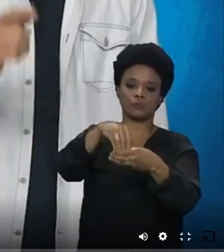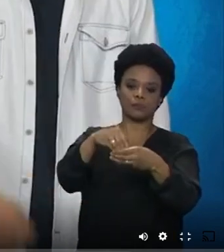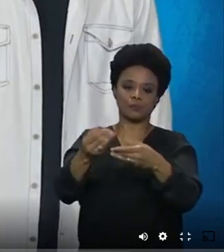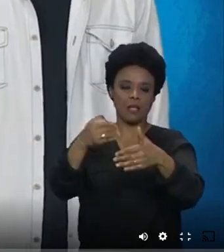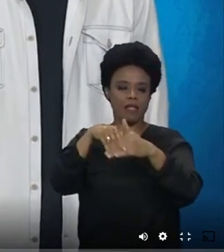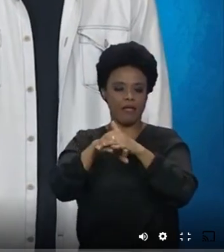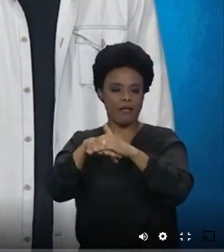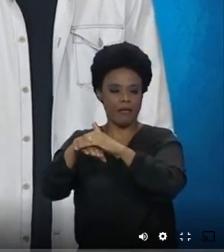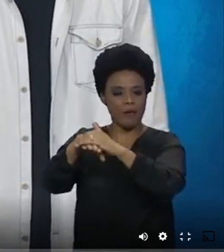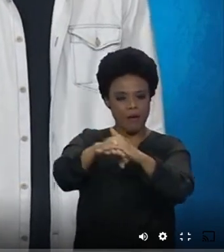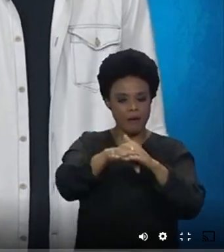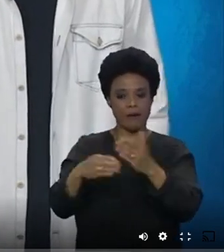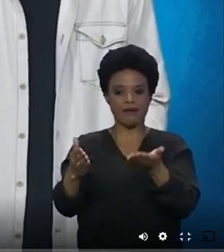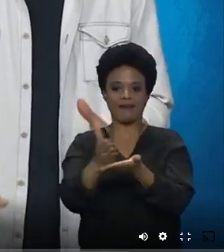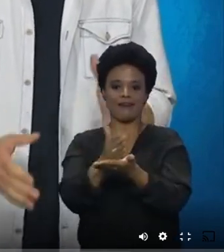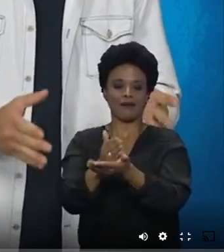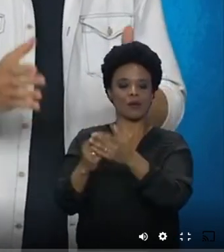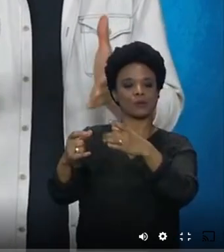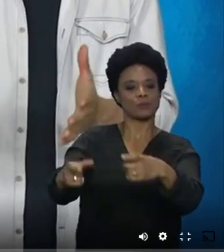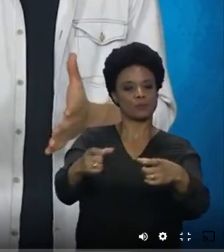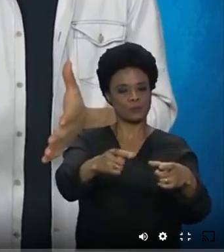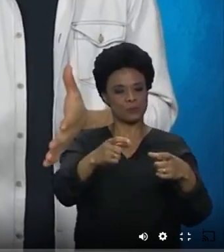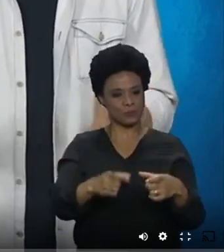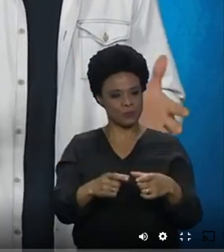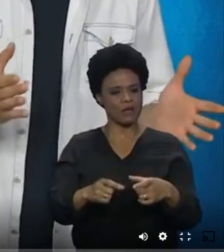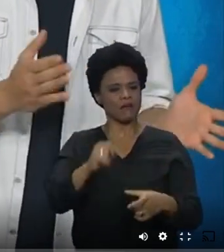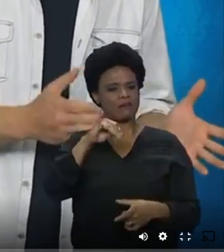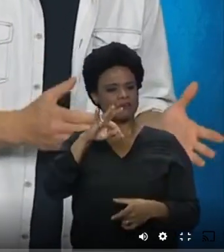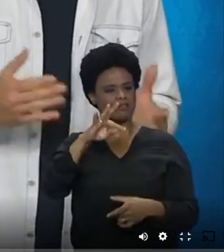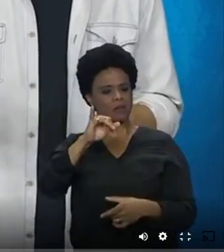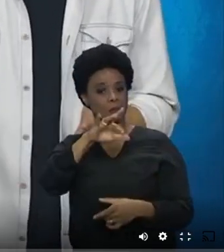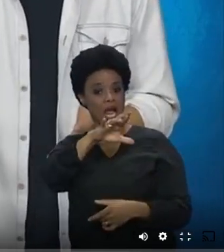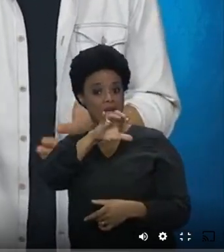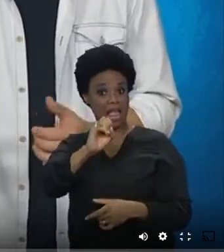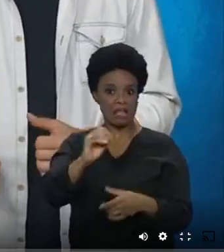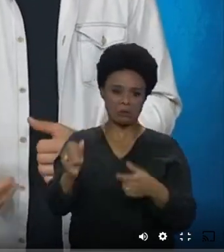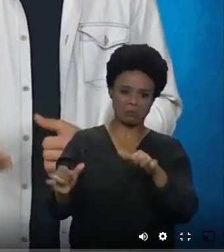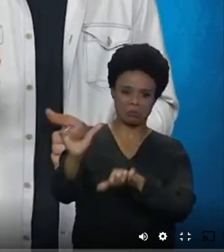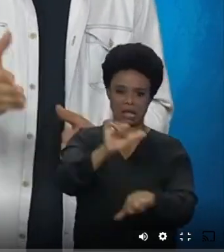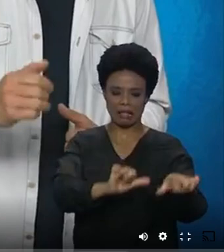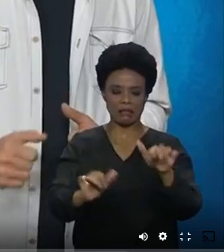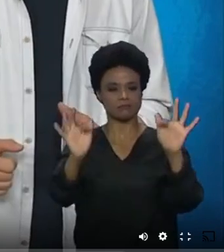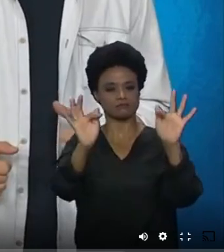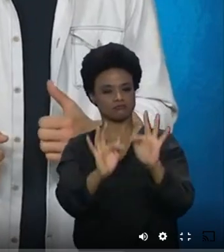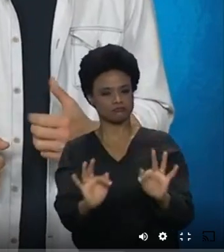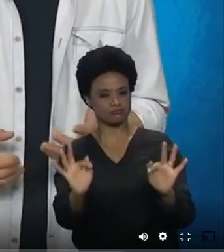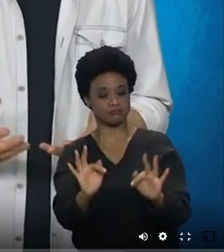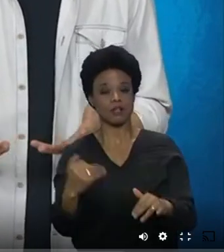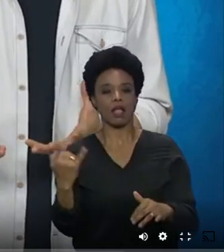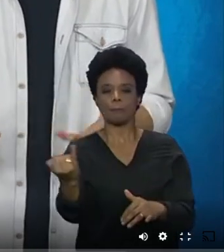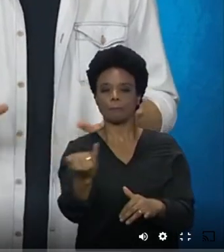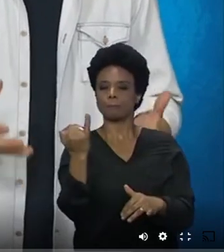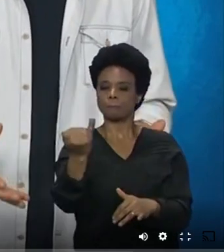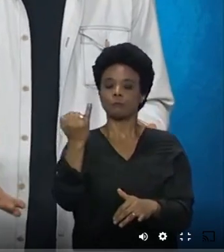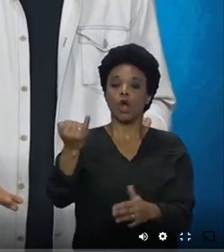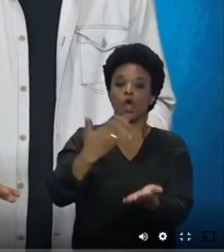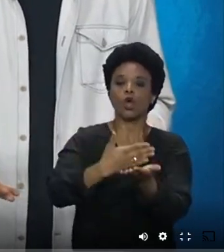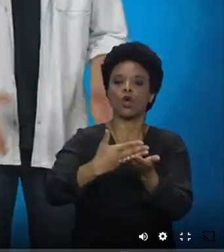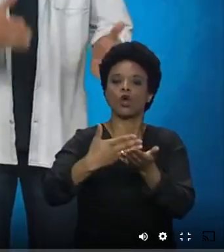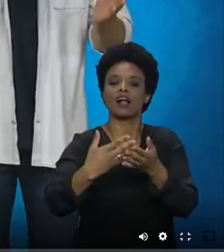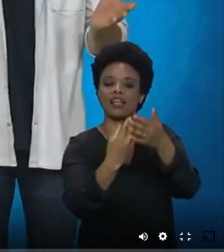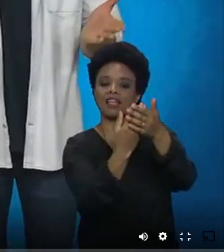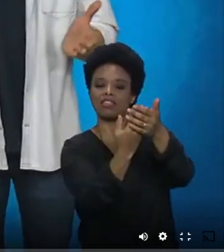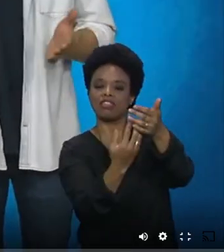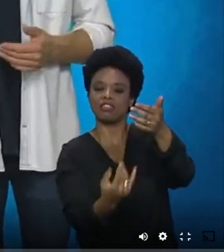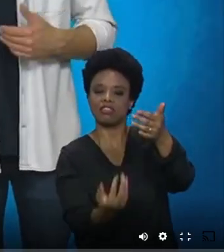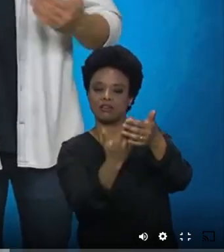acumulação em determinados ambientes. O intemperismo, seja físico ou químico, é o principal agente gerador de sedimentos.